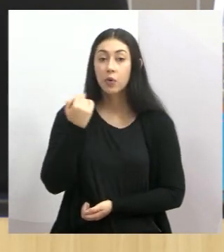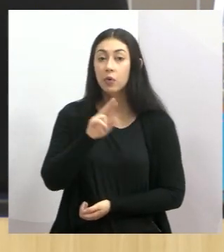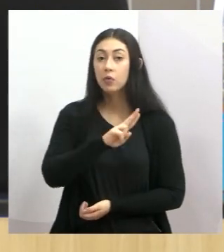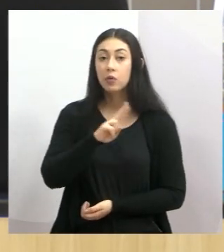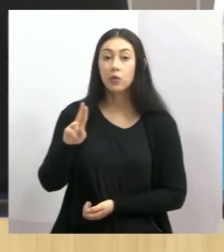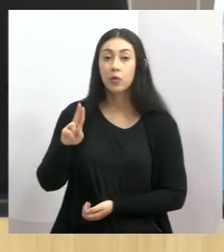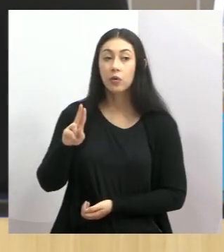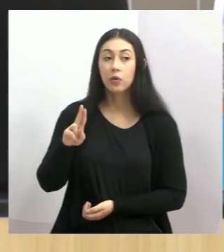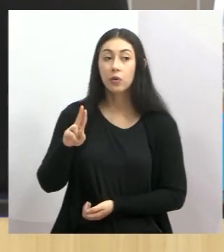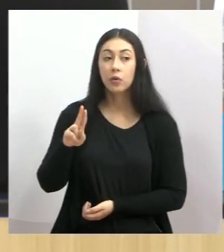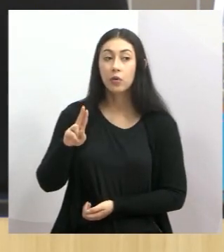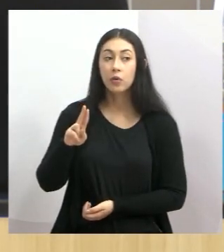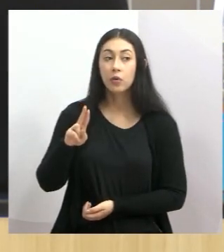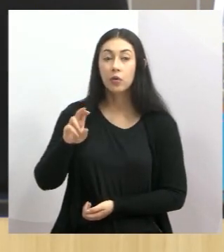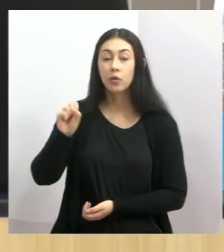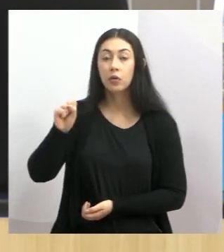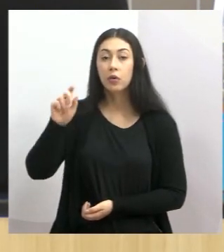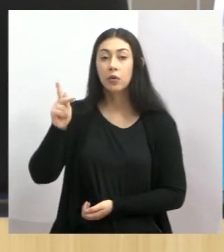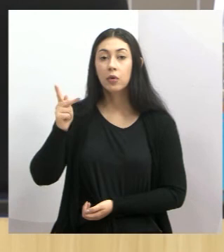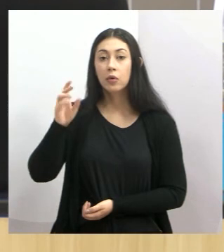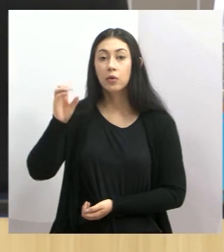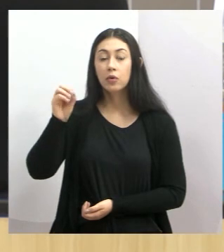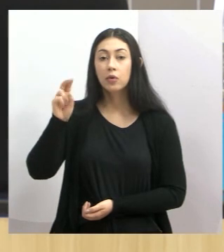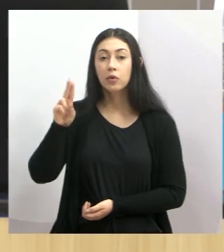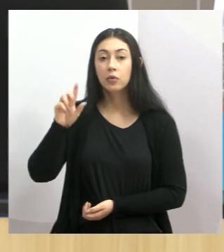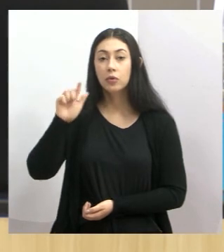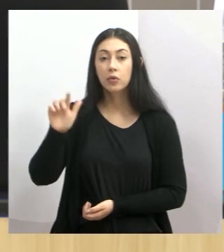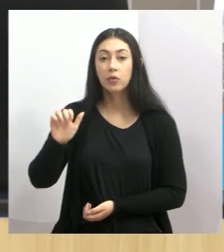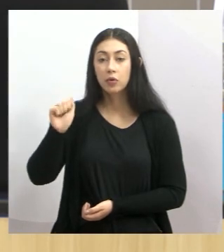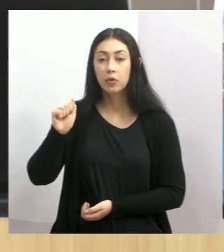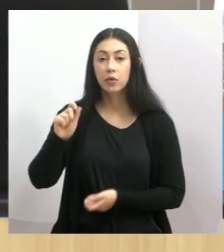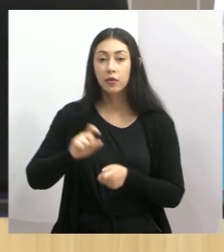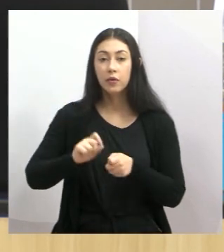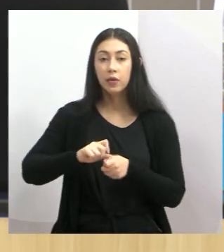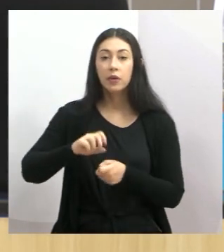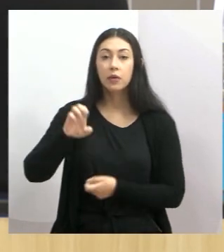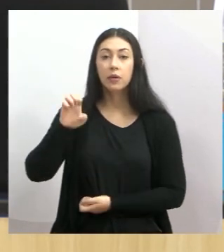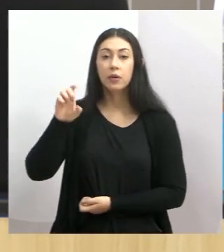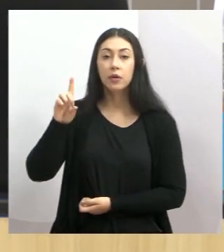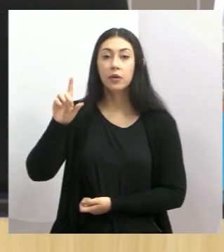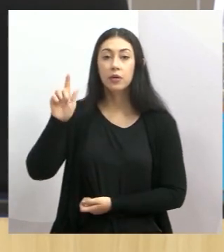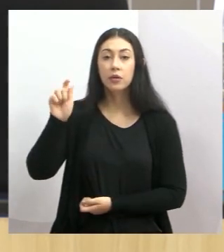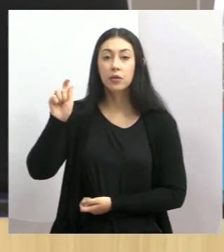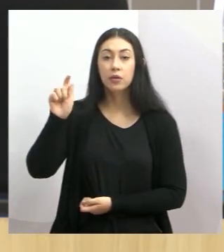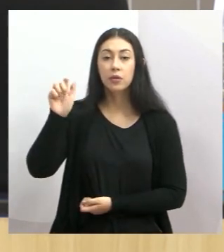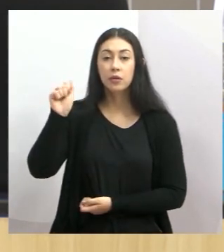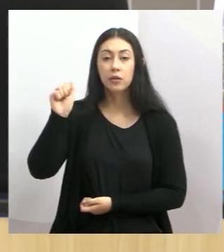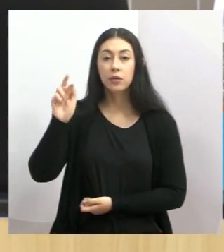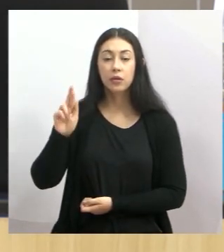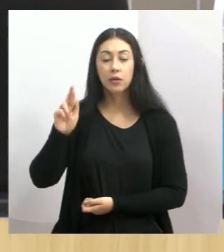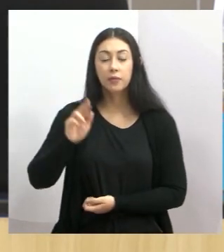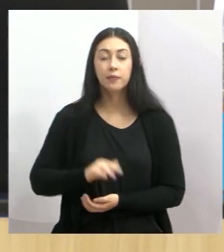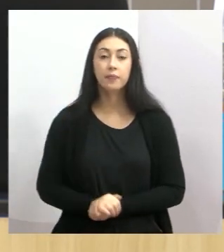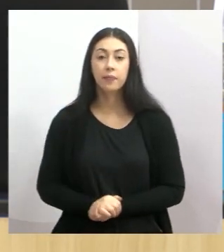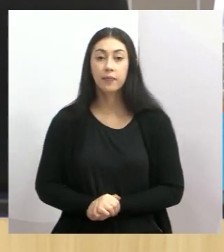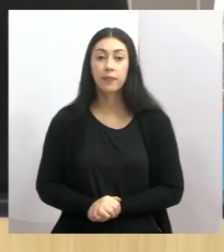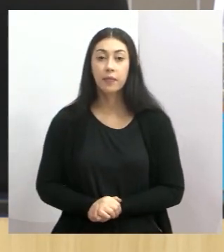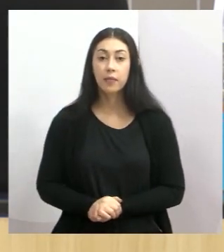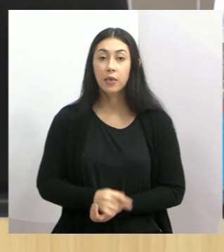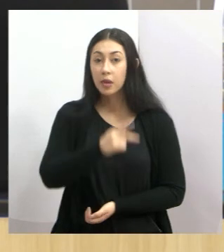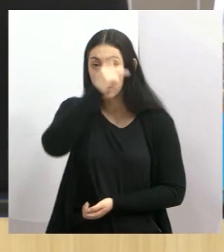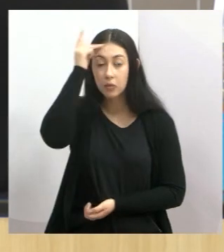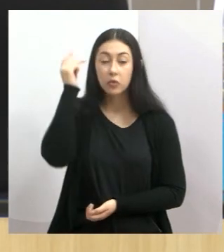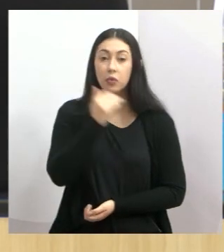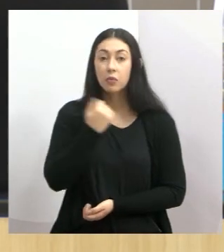de shows ou nichikaua voto formulado pelo vereador Edgar sassaki volta formulado é